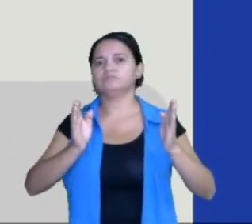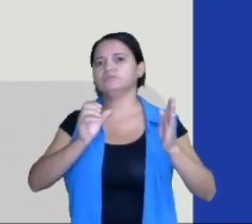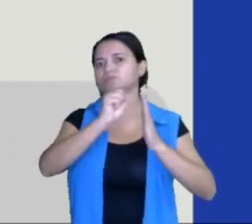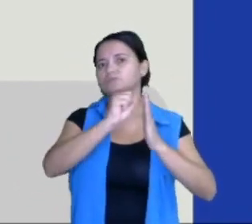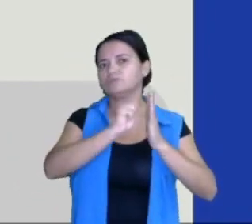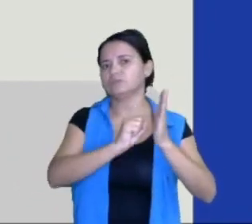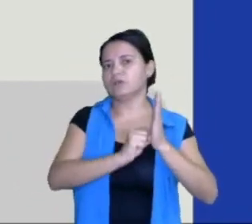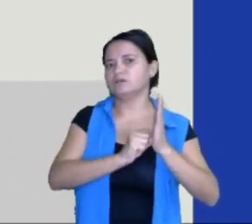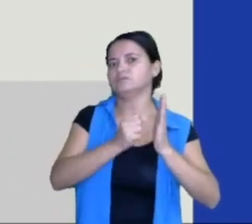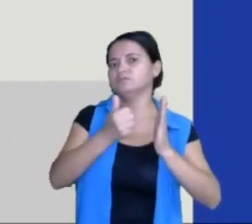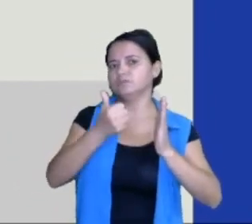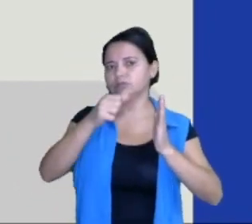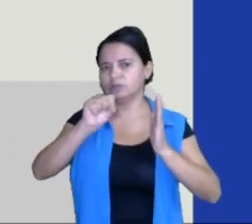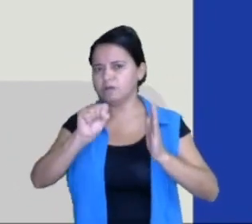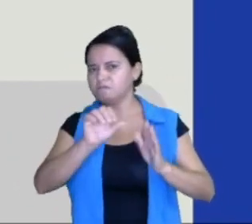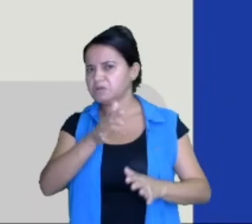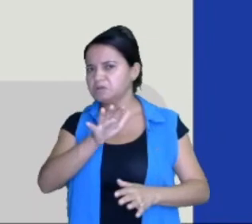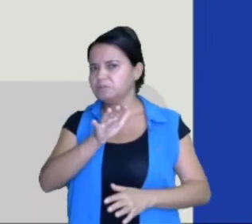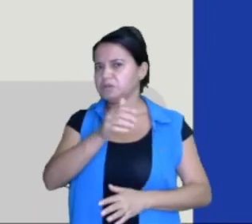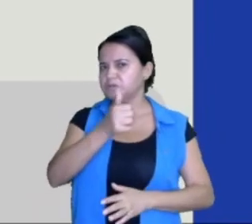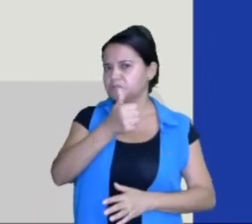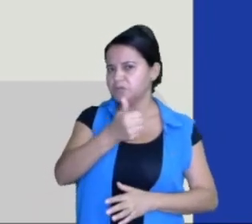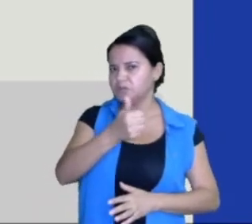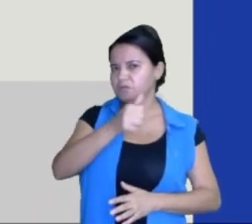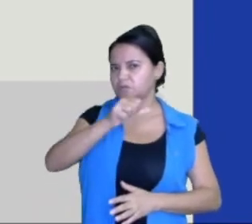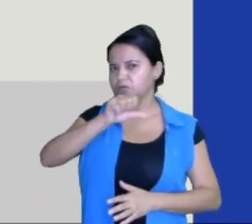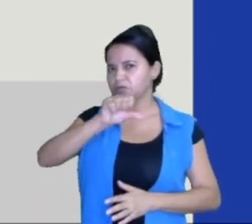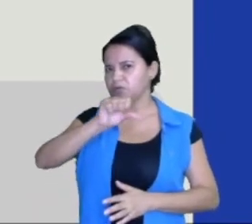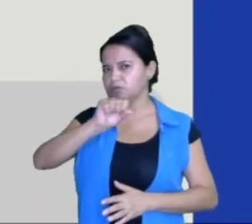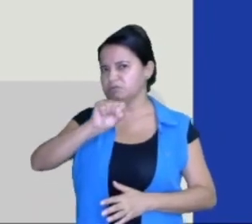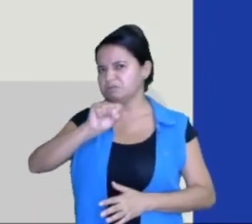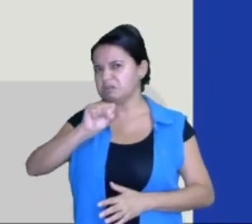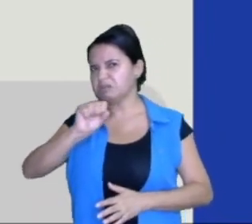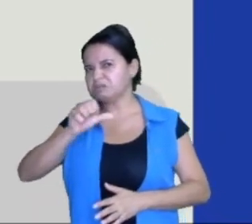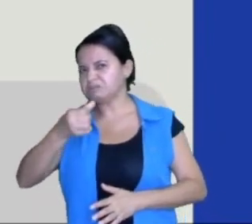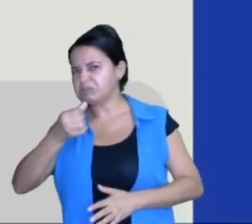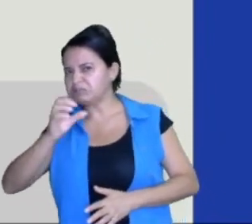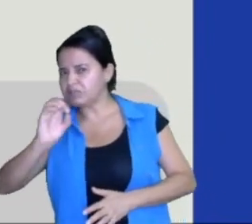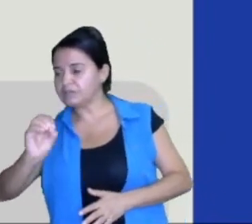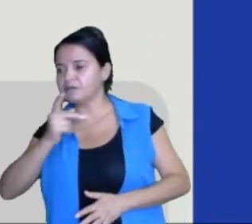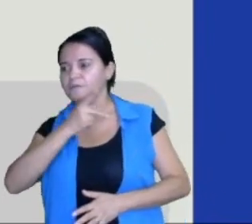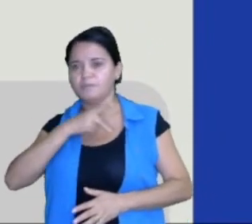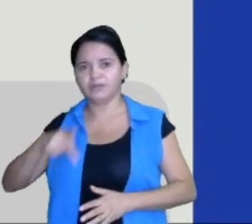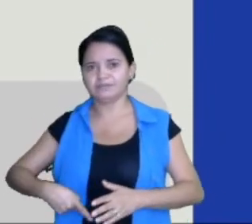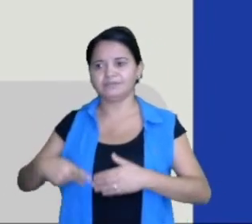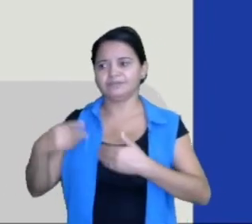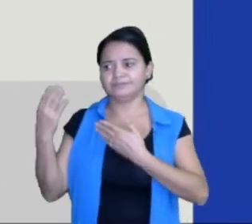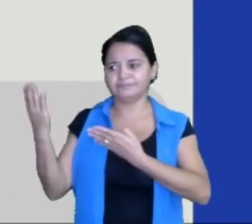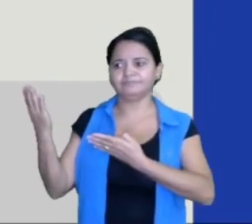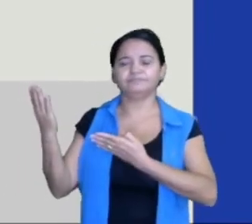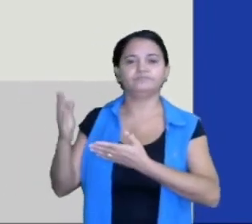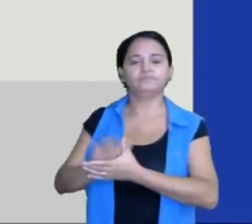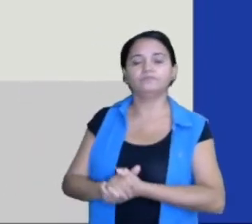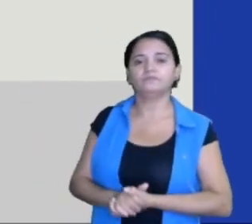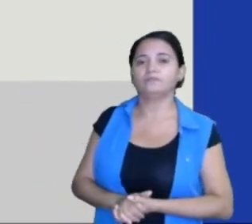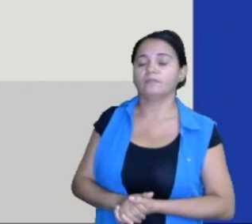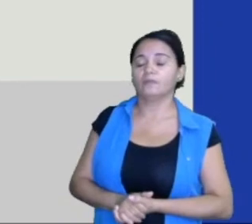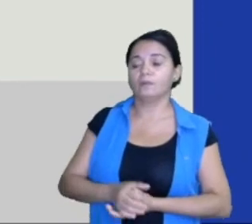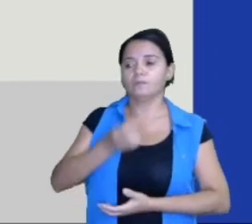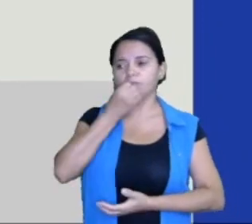de 1860, né, com o presidente Abraham Lincoln. Tá certo? Bom,